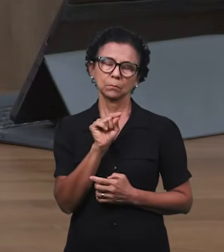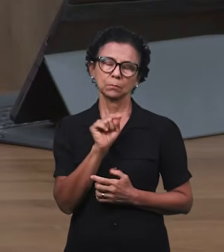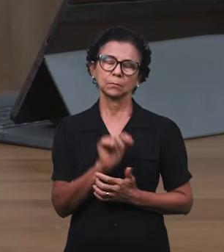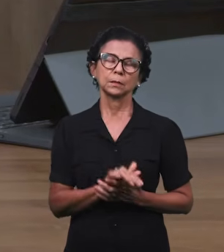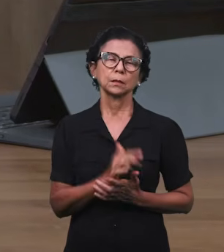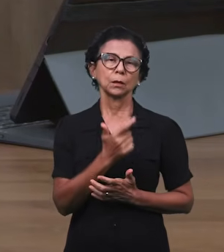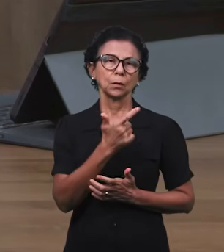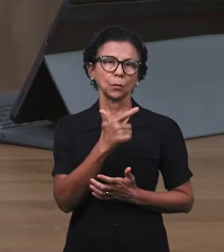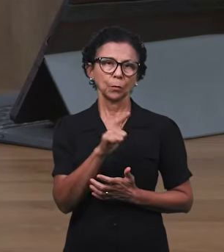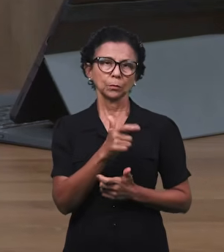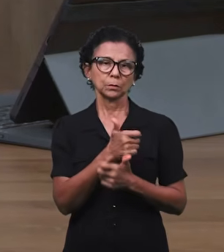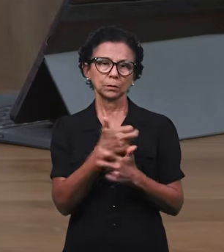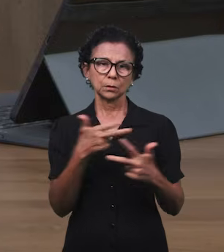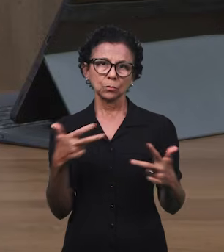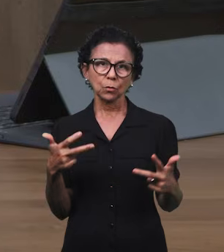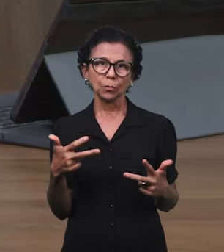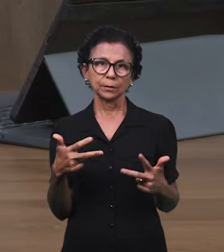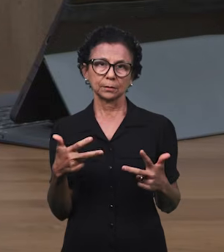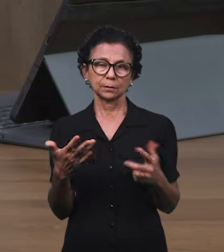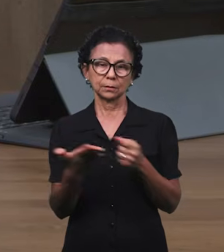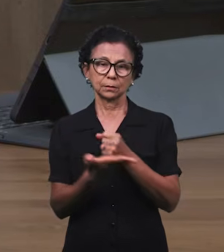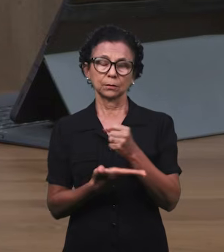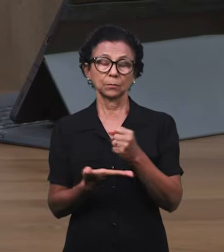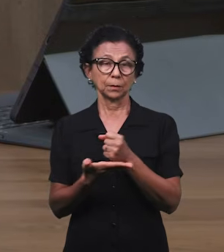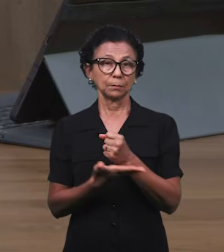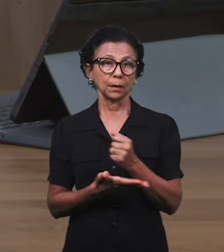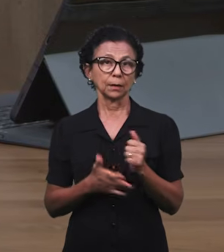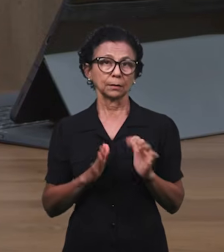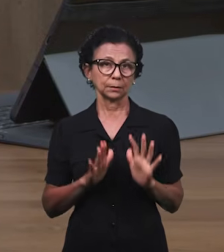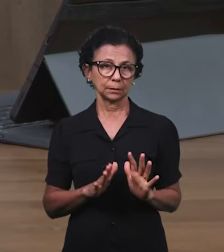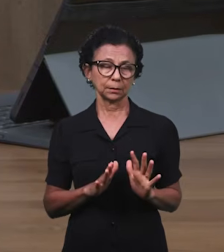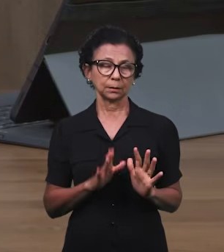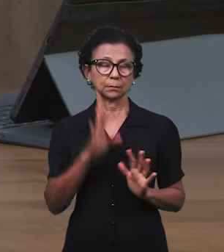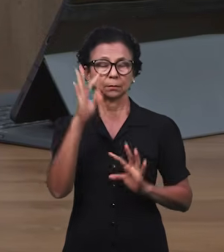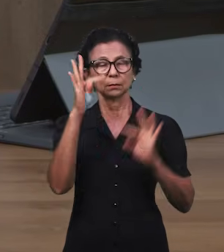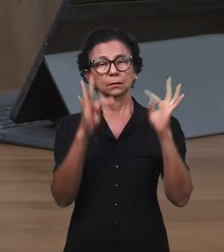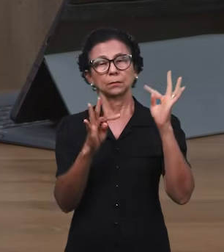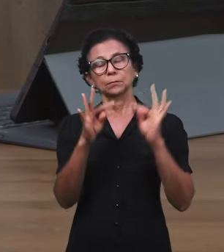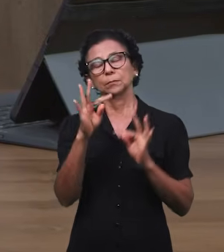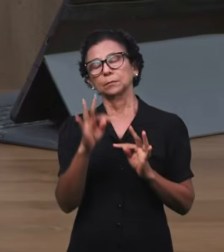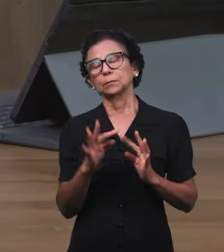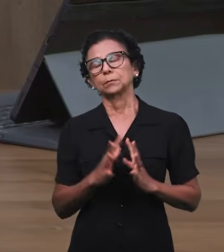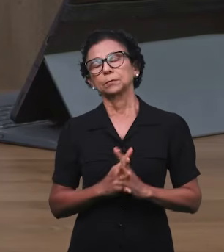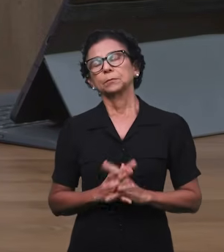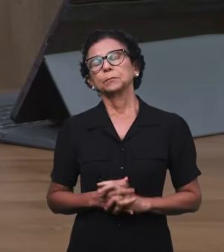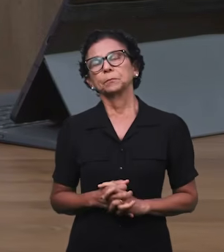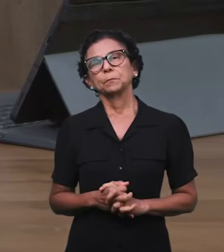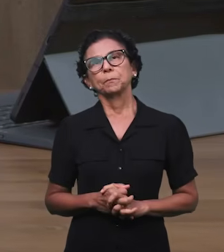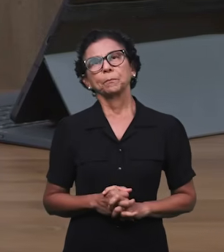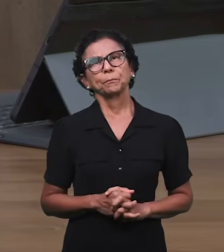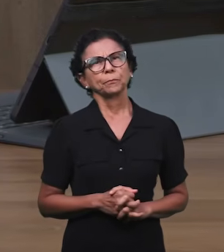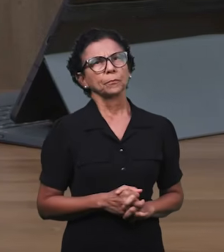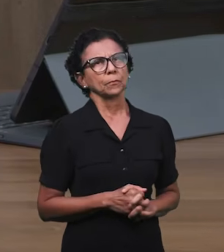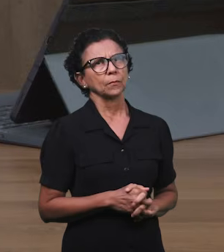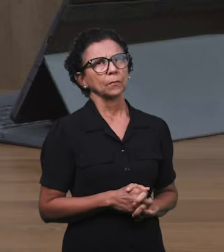ali que precisa ser a base do tratamento, que são as medidas não farmacológicas, né? Mas me mata uma